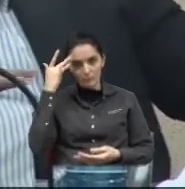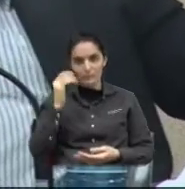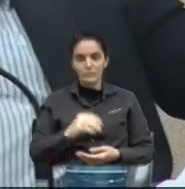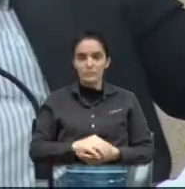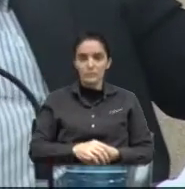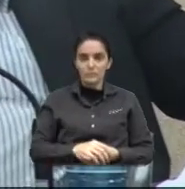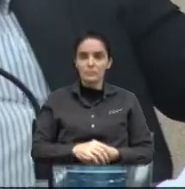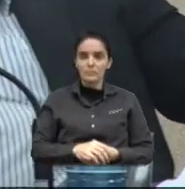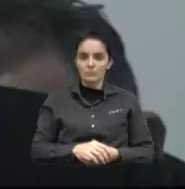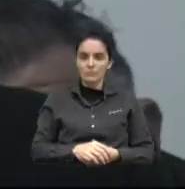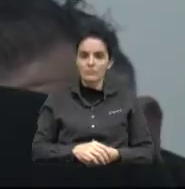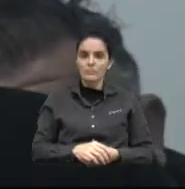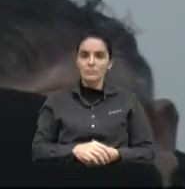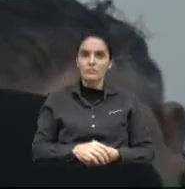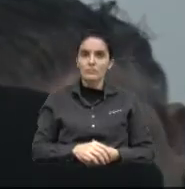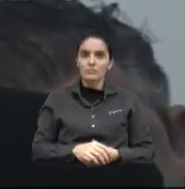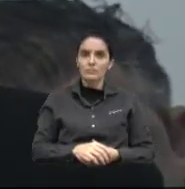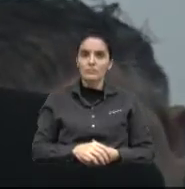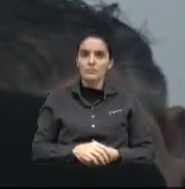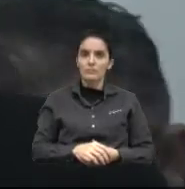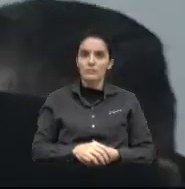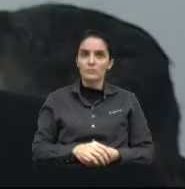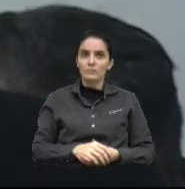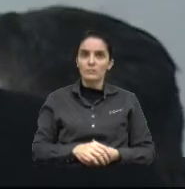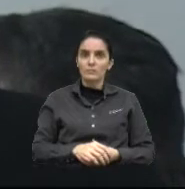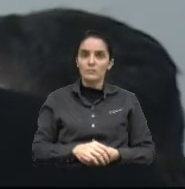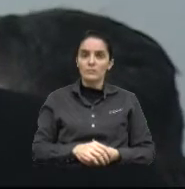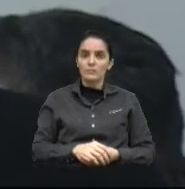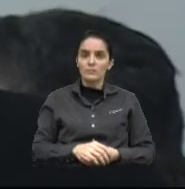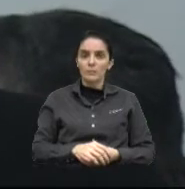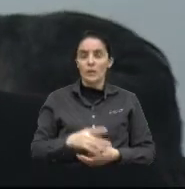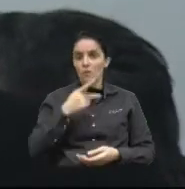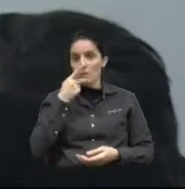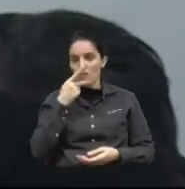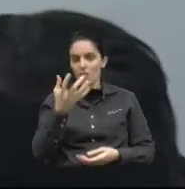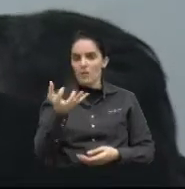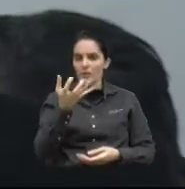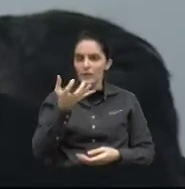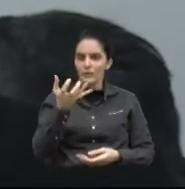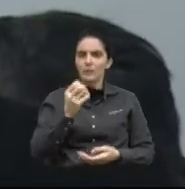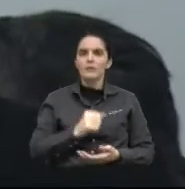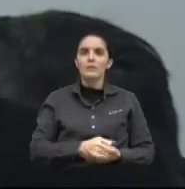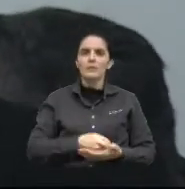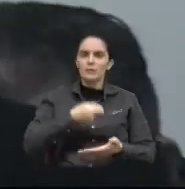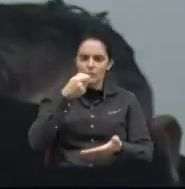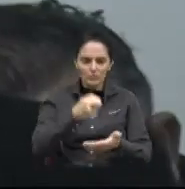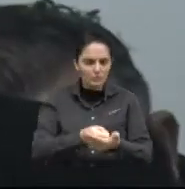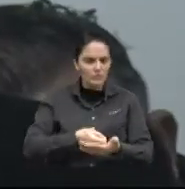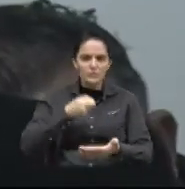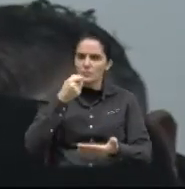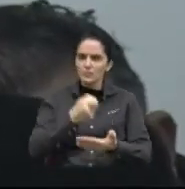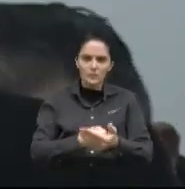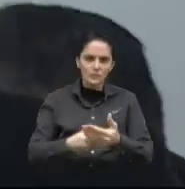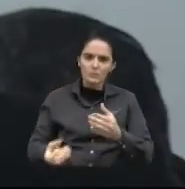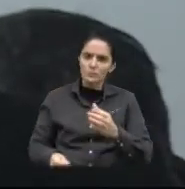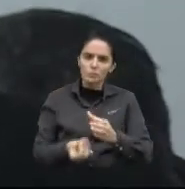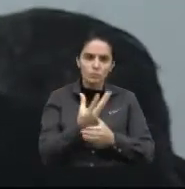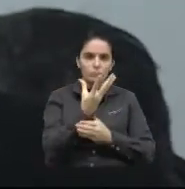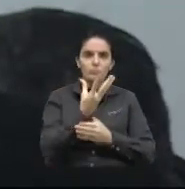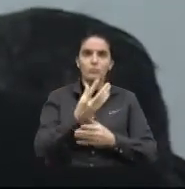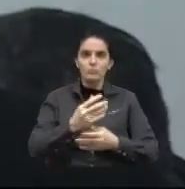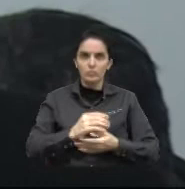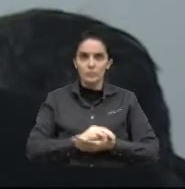apoiadores e vão espernear até o fim porque querem implantar essa sodomia